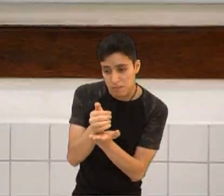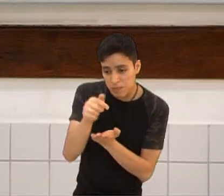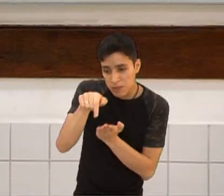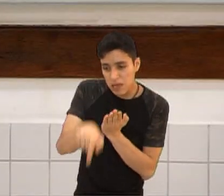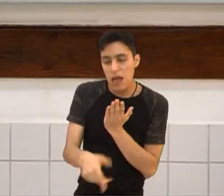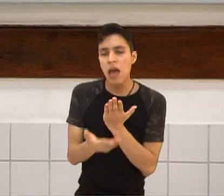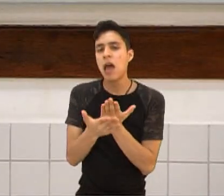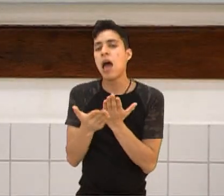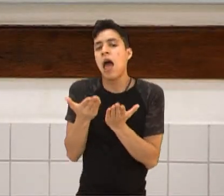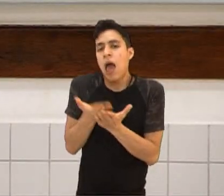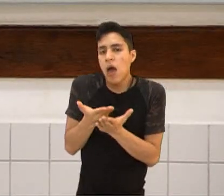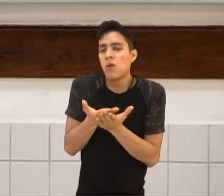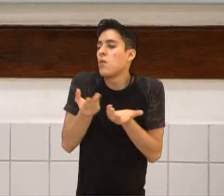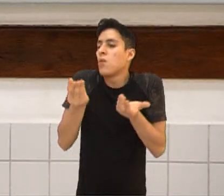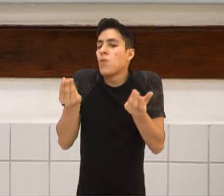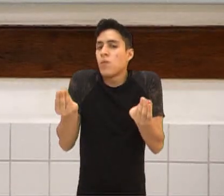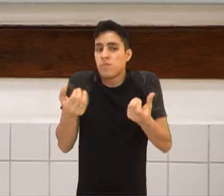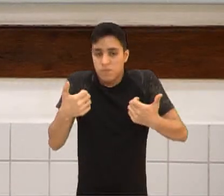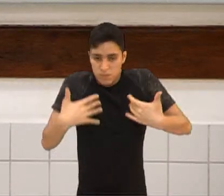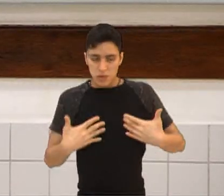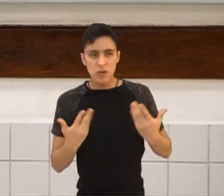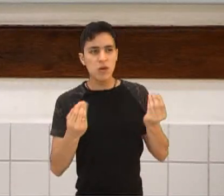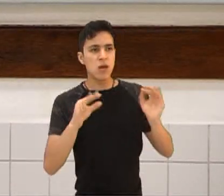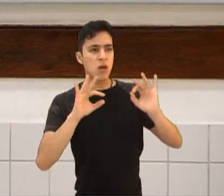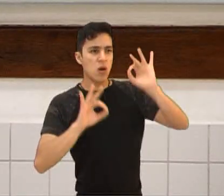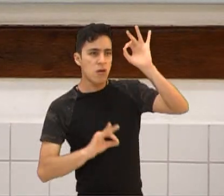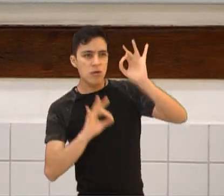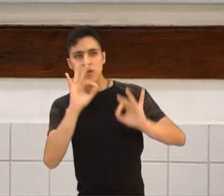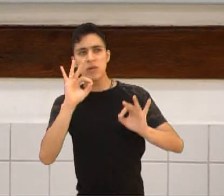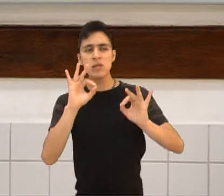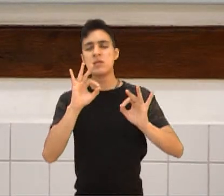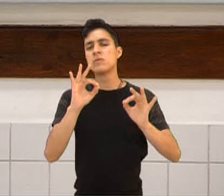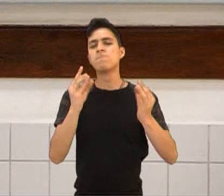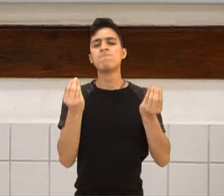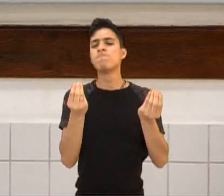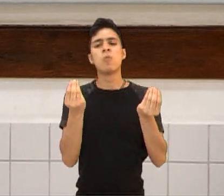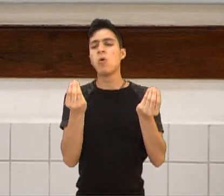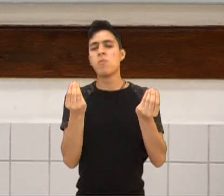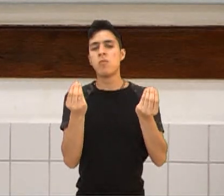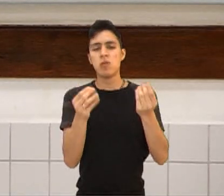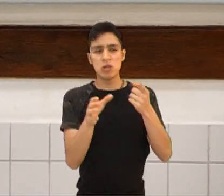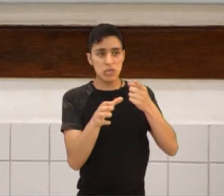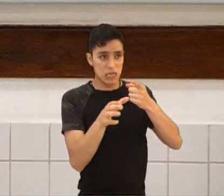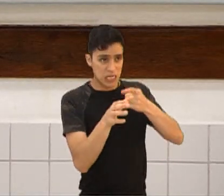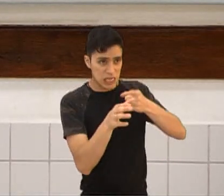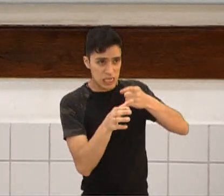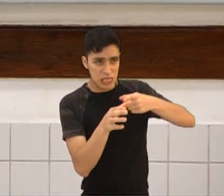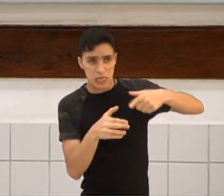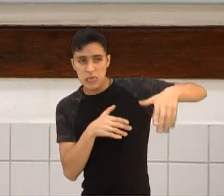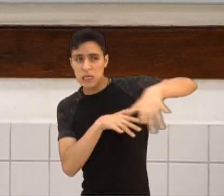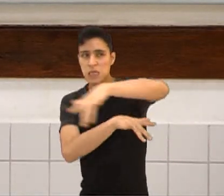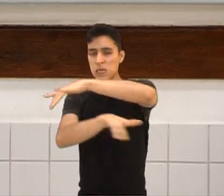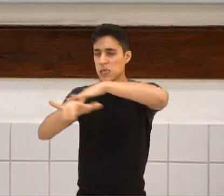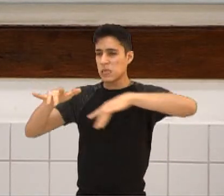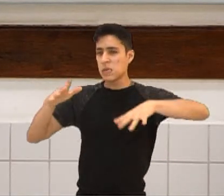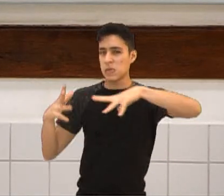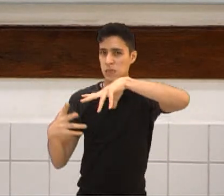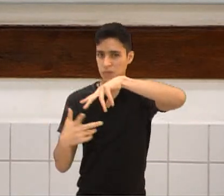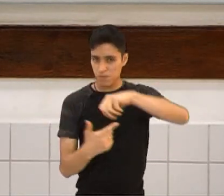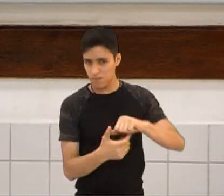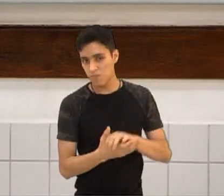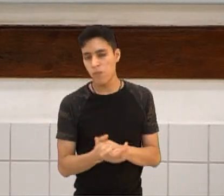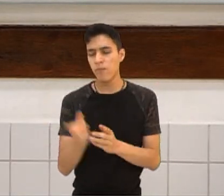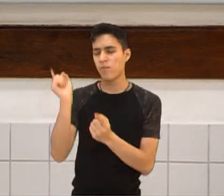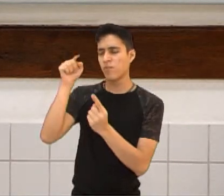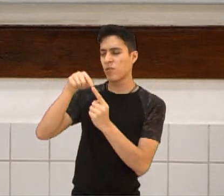falar um pouco sobre a urbanização mundial. O desejo da maioria das pessoas do planeta é morar em cidades,